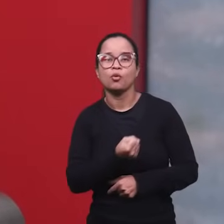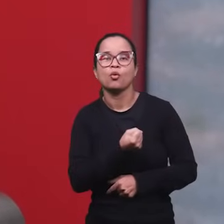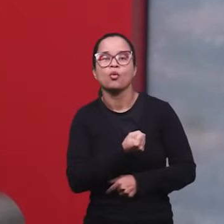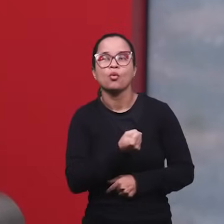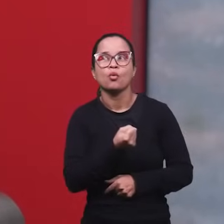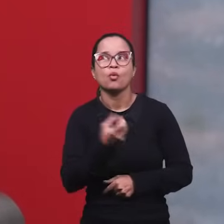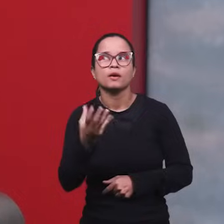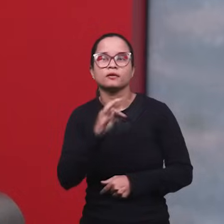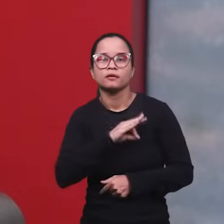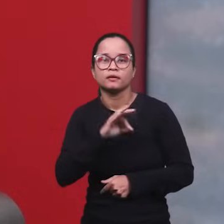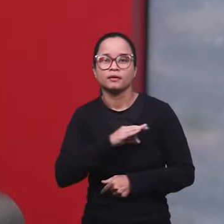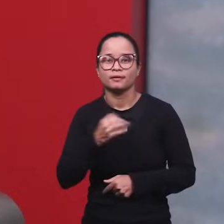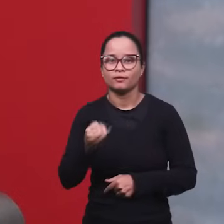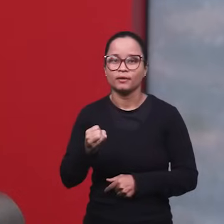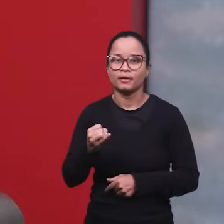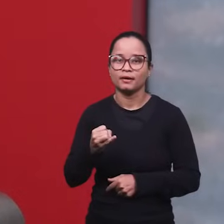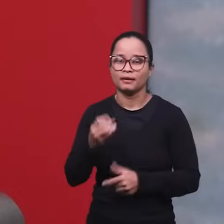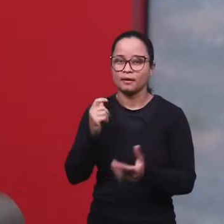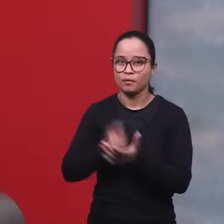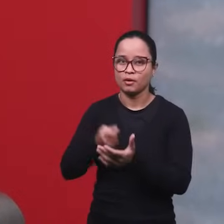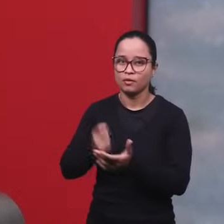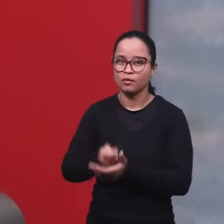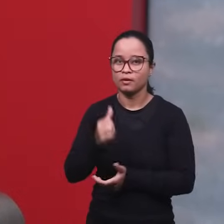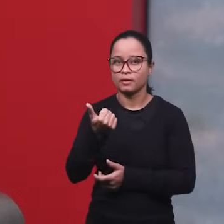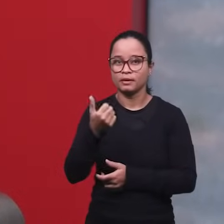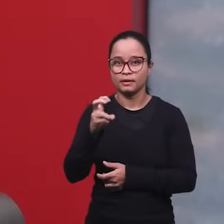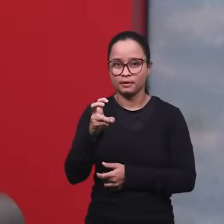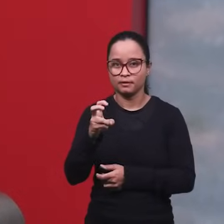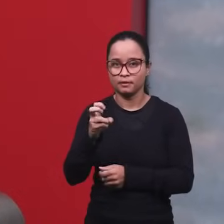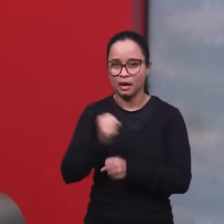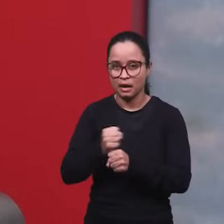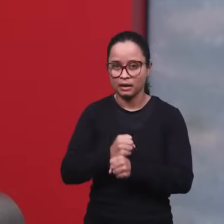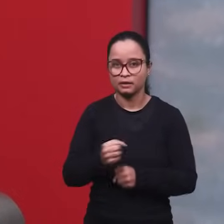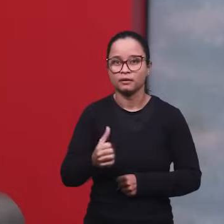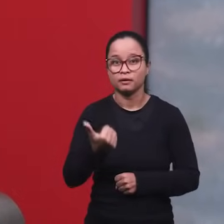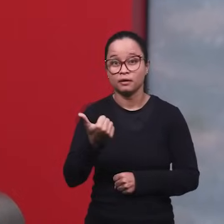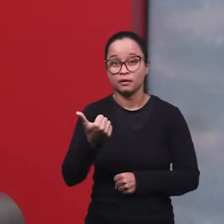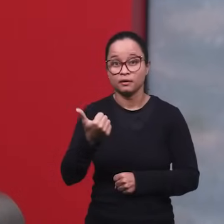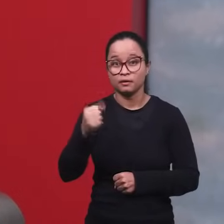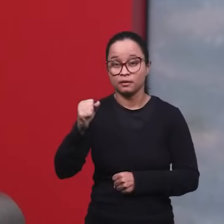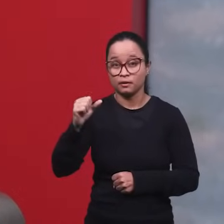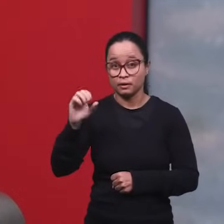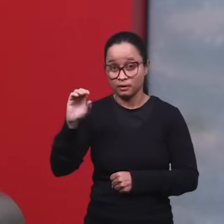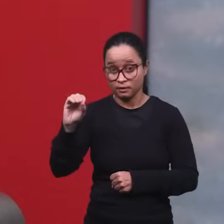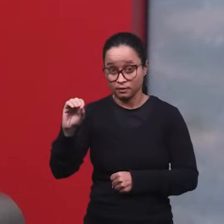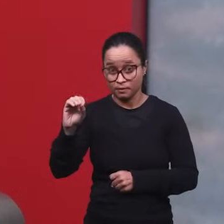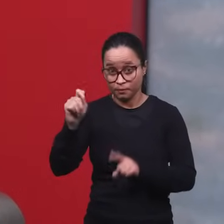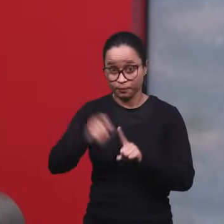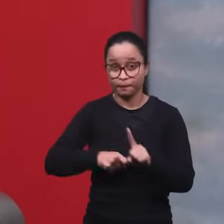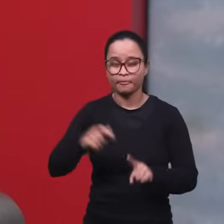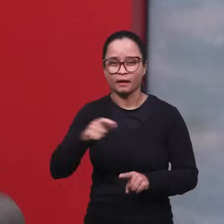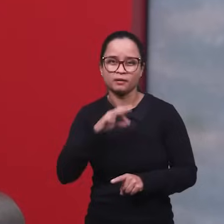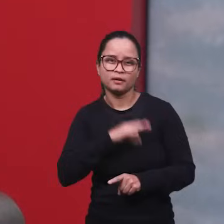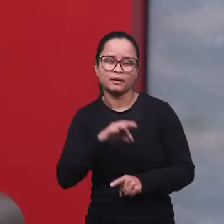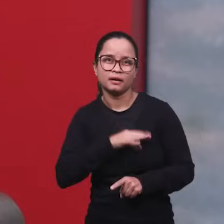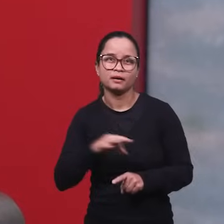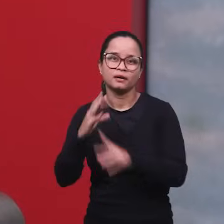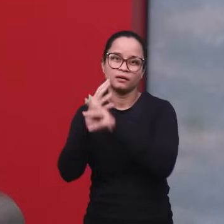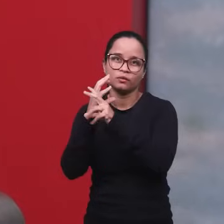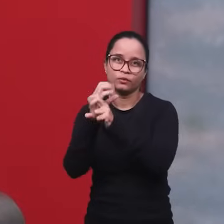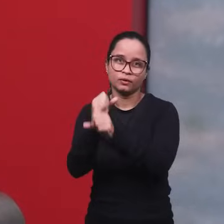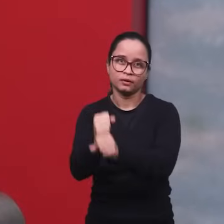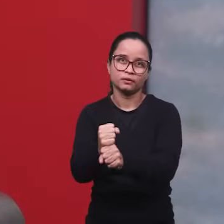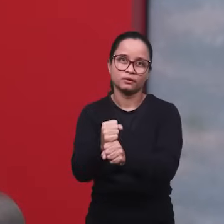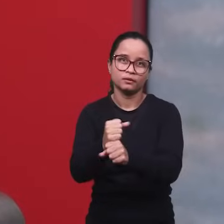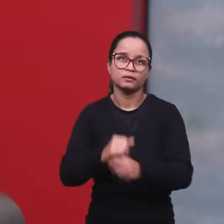você contribuiu só 15 anos, 180 meses, então vai pegar a sua média, imagina que sua média é alta de salário. Aí somou tudo,